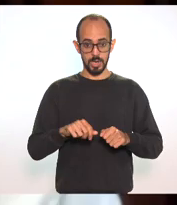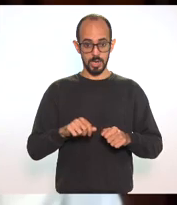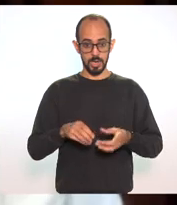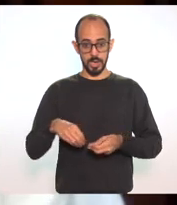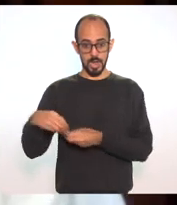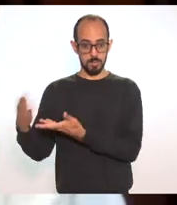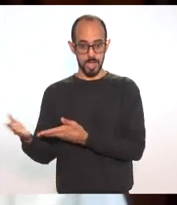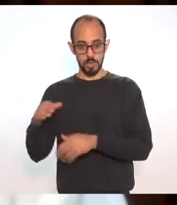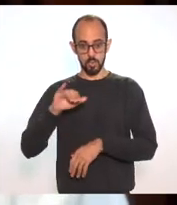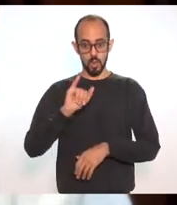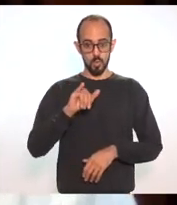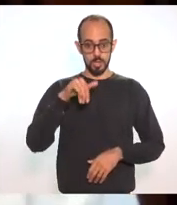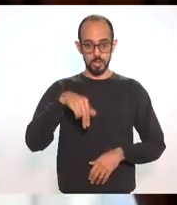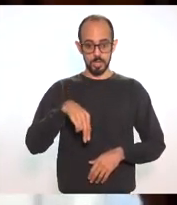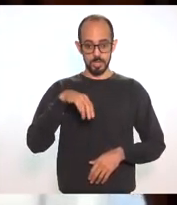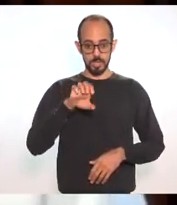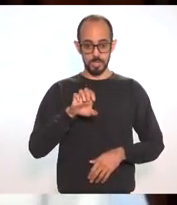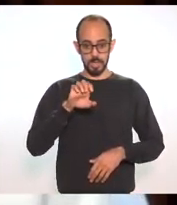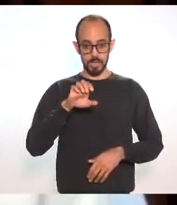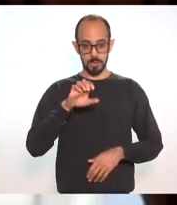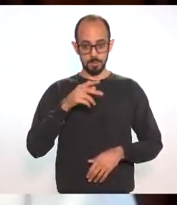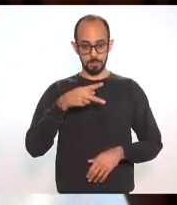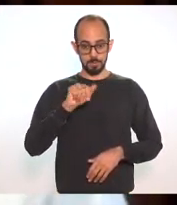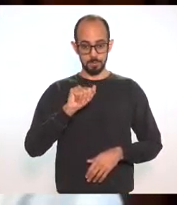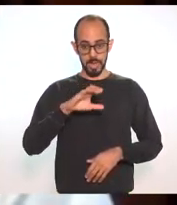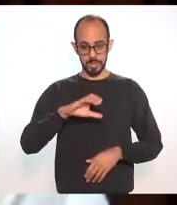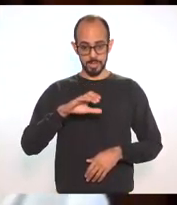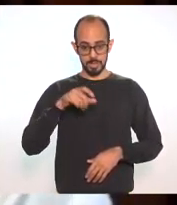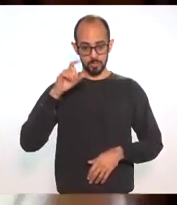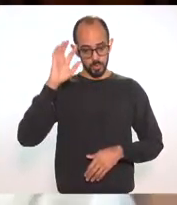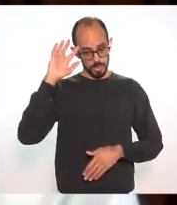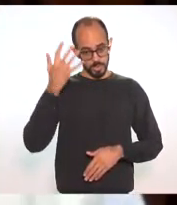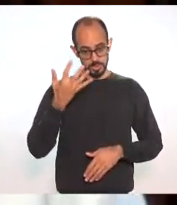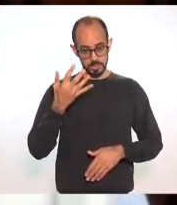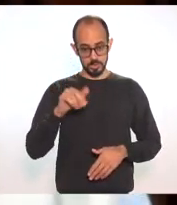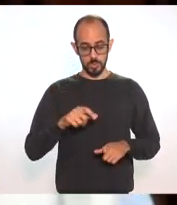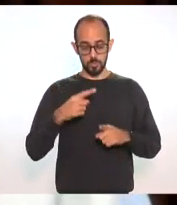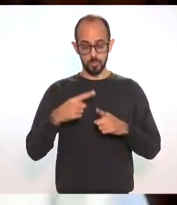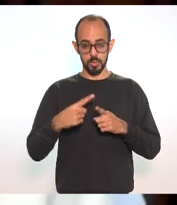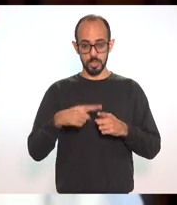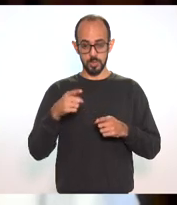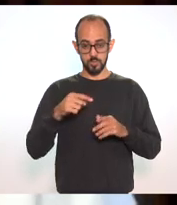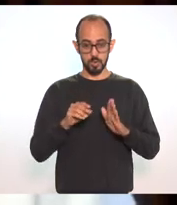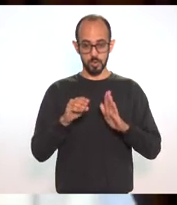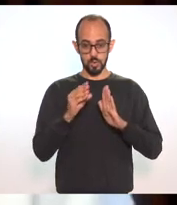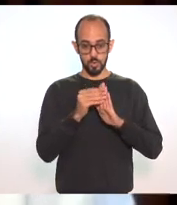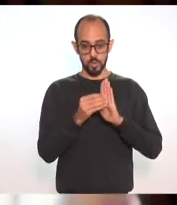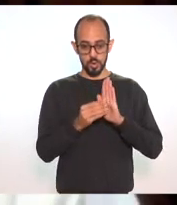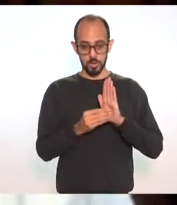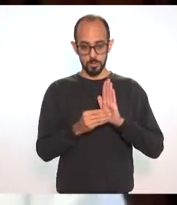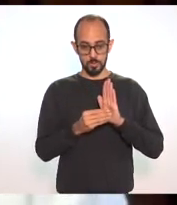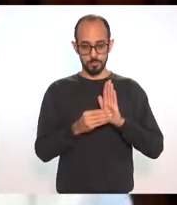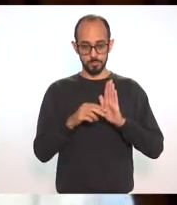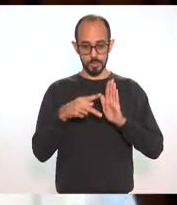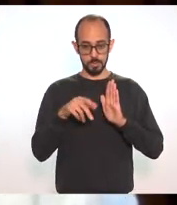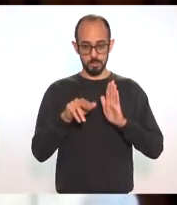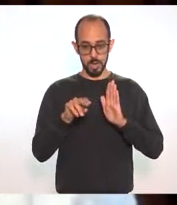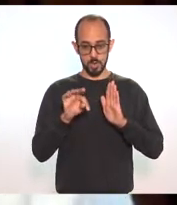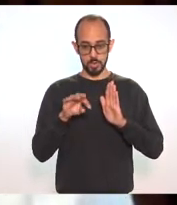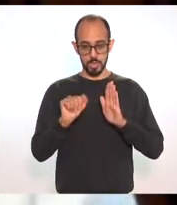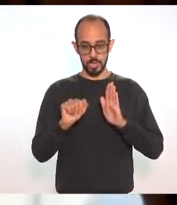E essa foi a decisão final da CCJ, ele entrou na pauta, eu queria mais uma vez pedir a Vossa Excelência para